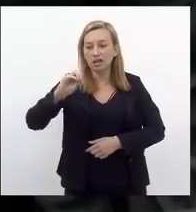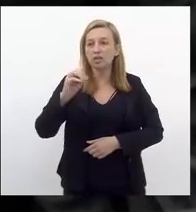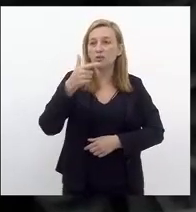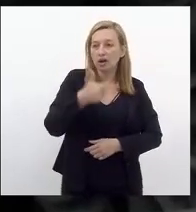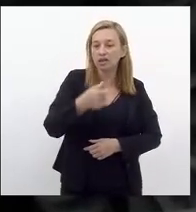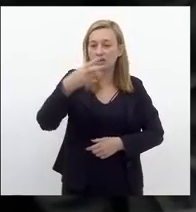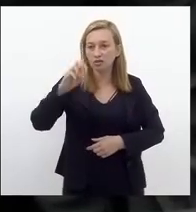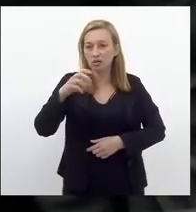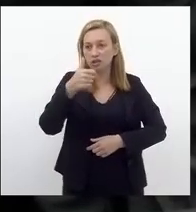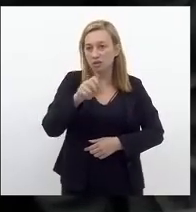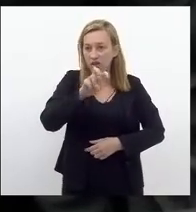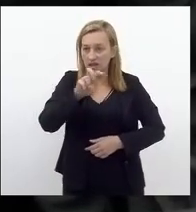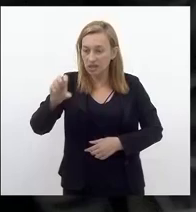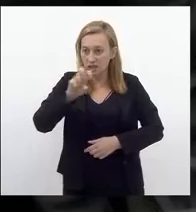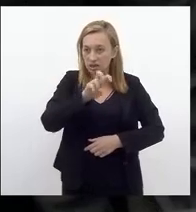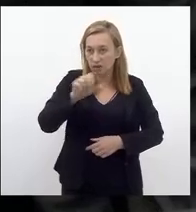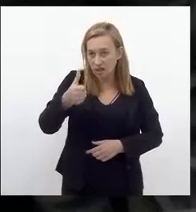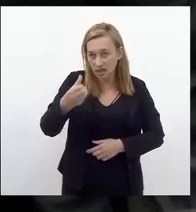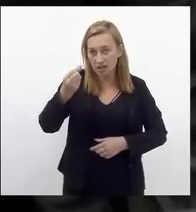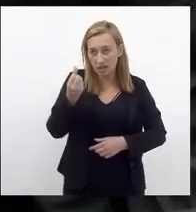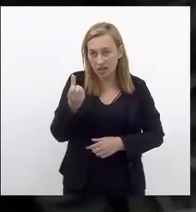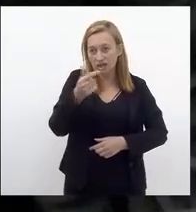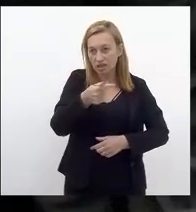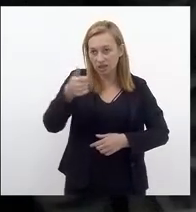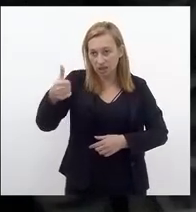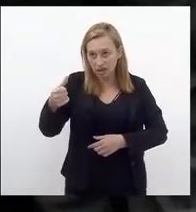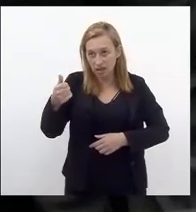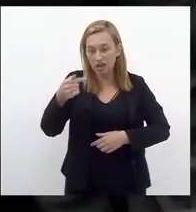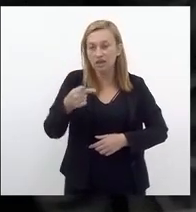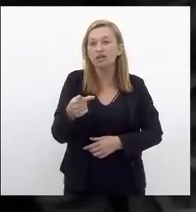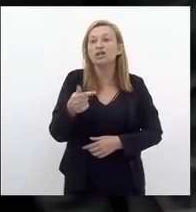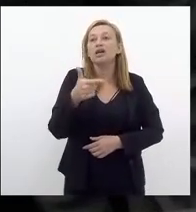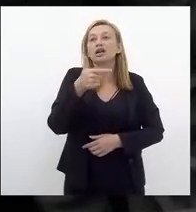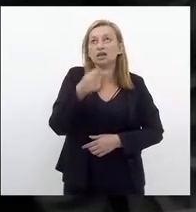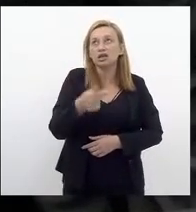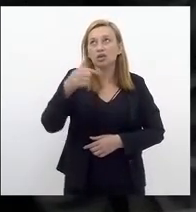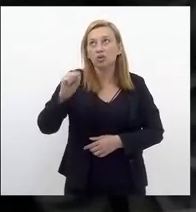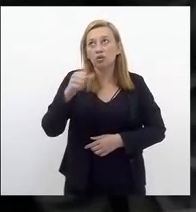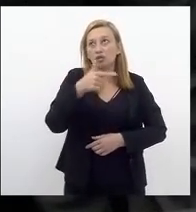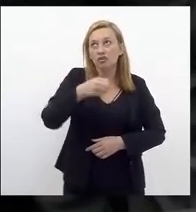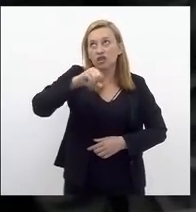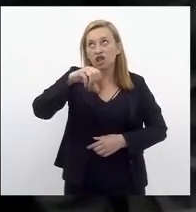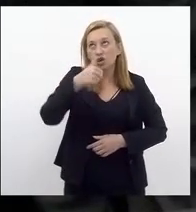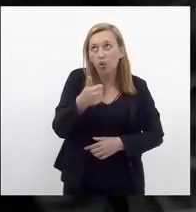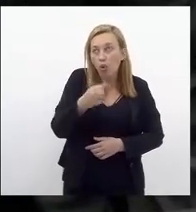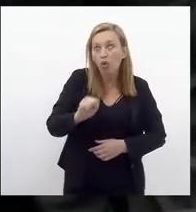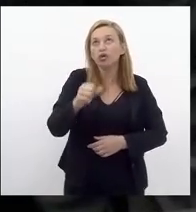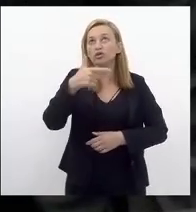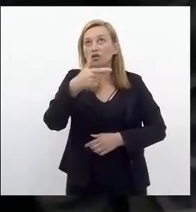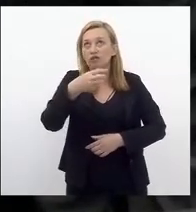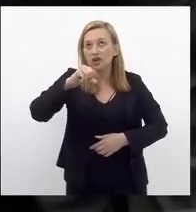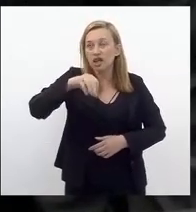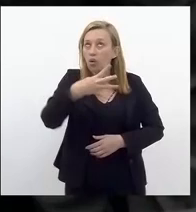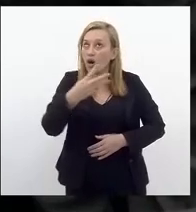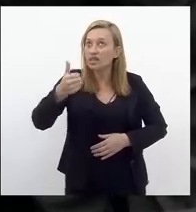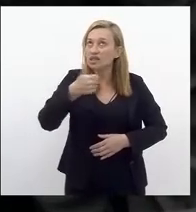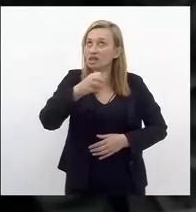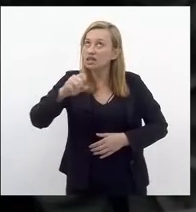52 55 56 e 61 77 78 91 94